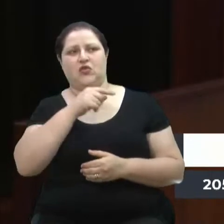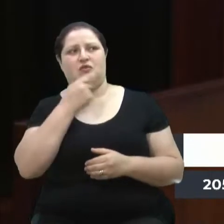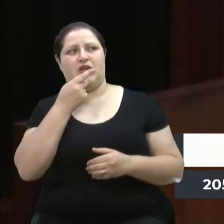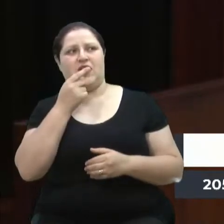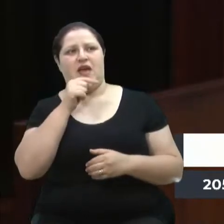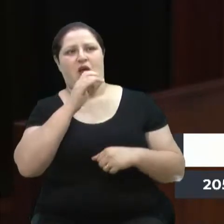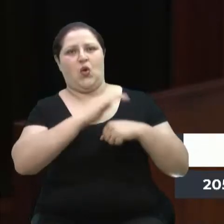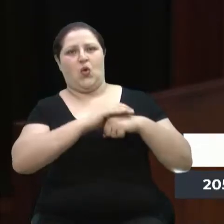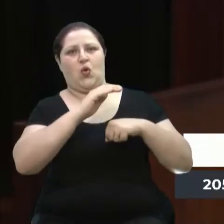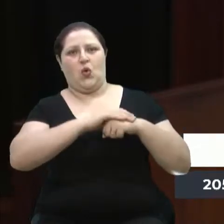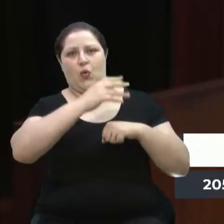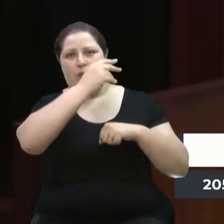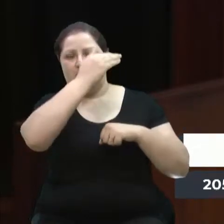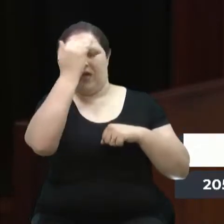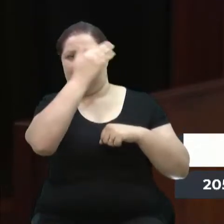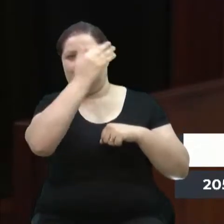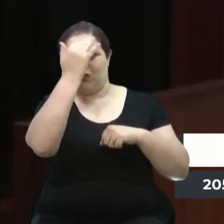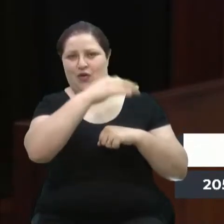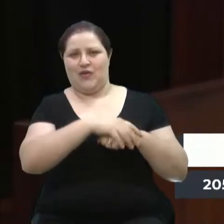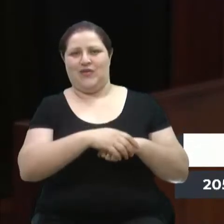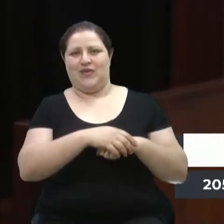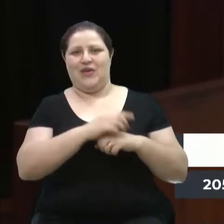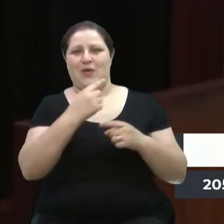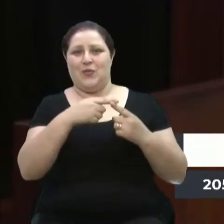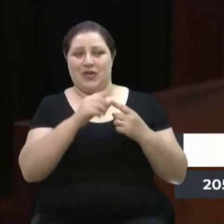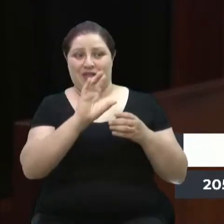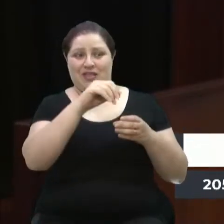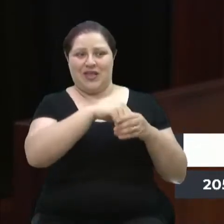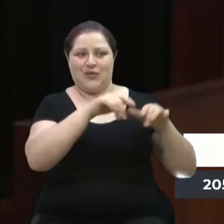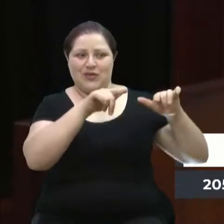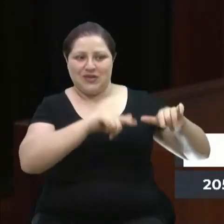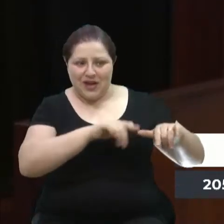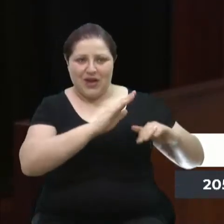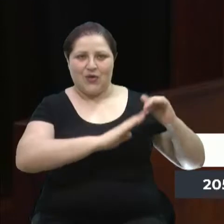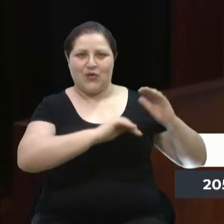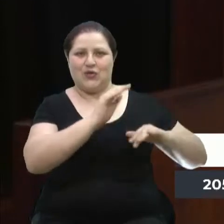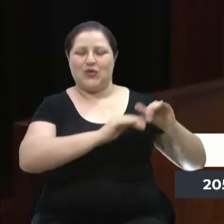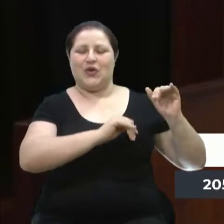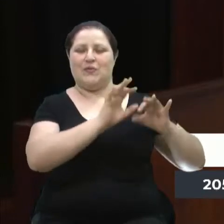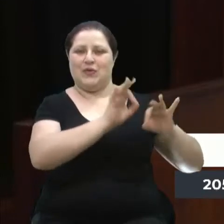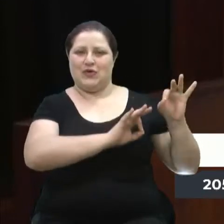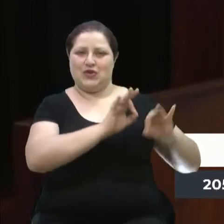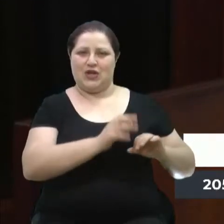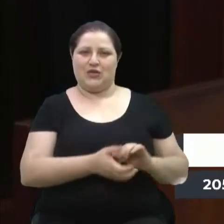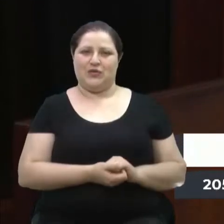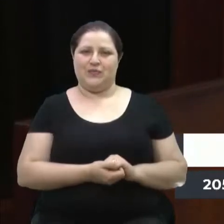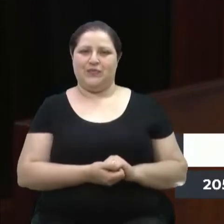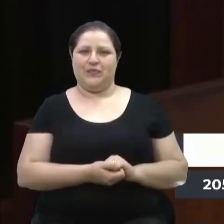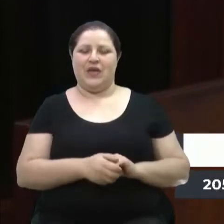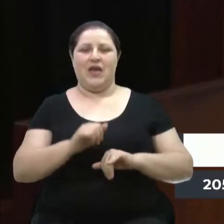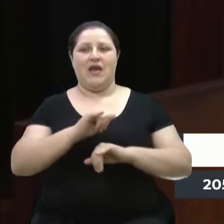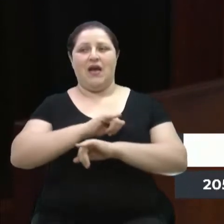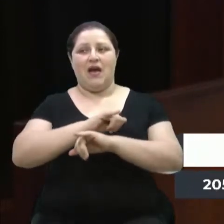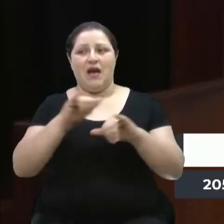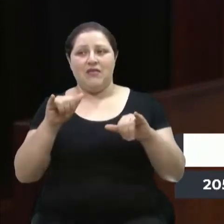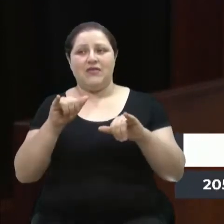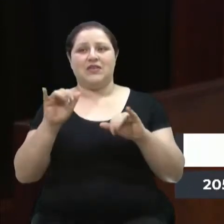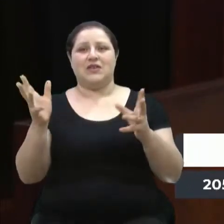gabinete mas eu quero dizer e aqui chamou de bate aqui para todos os colegas que se debate de segunda-feira